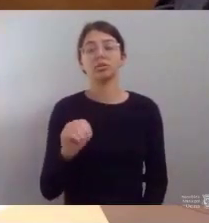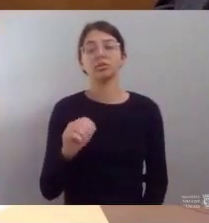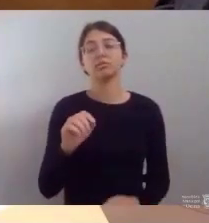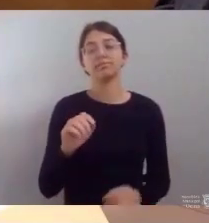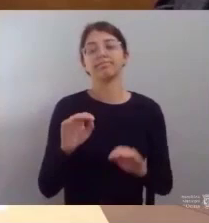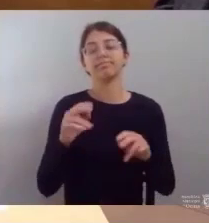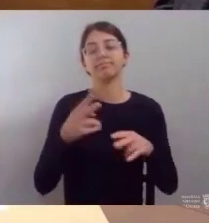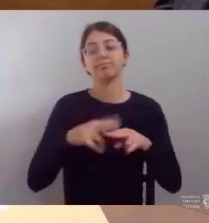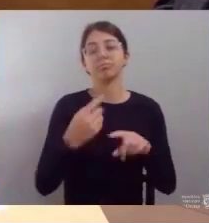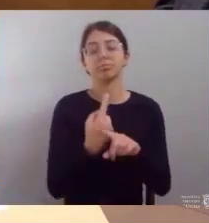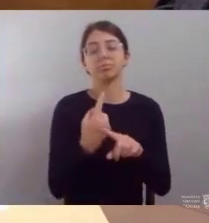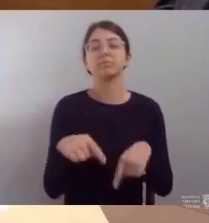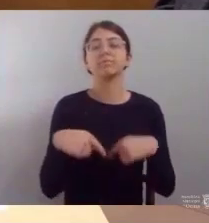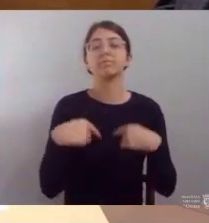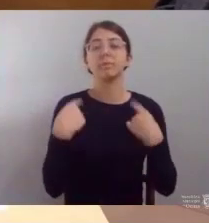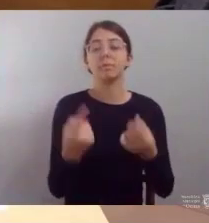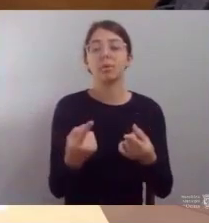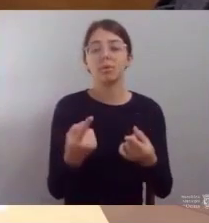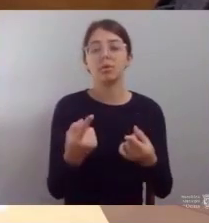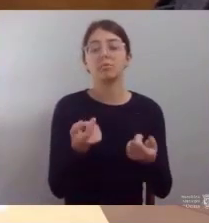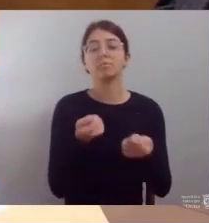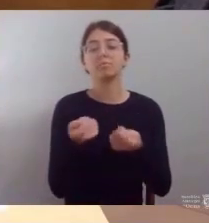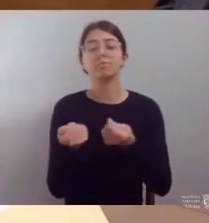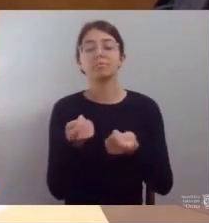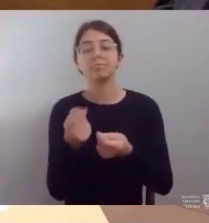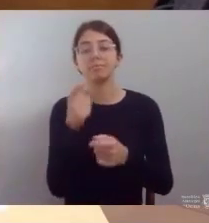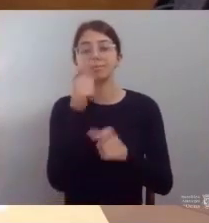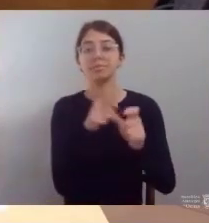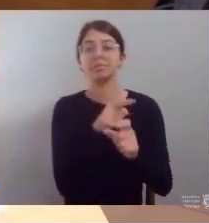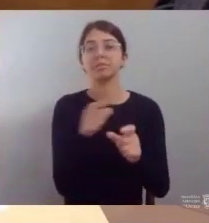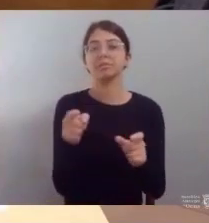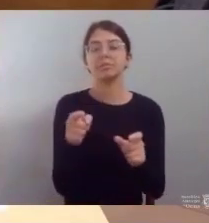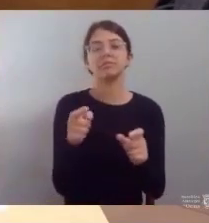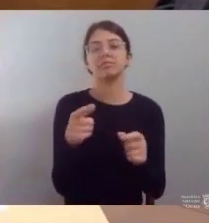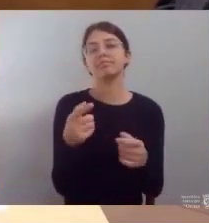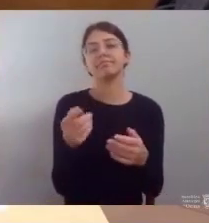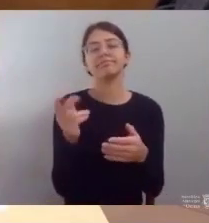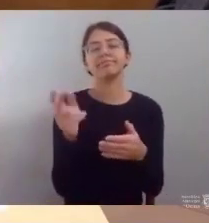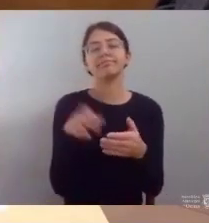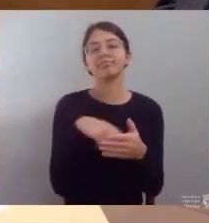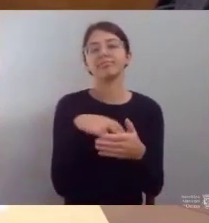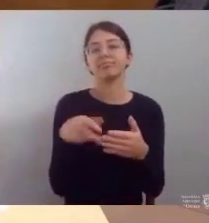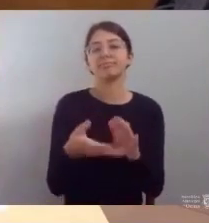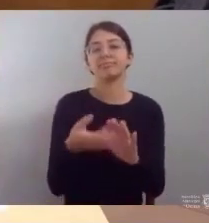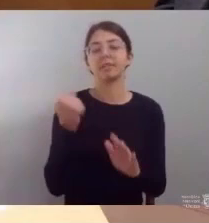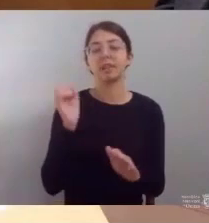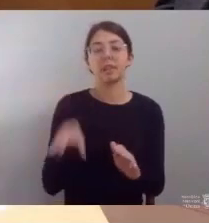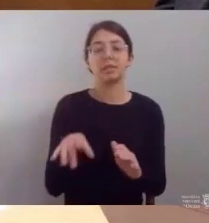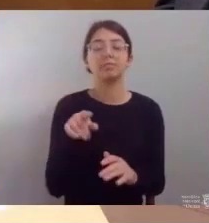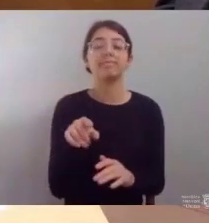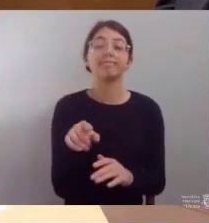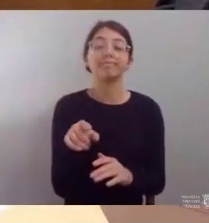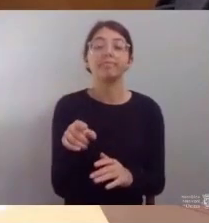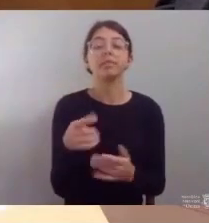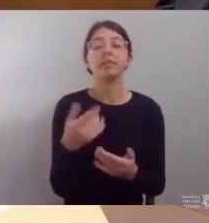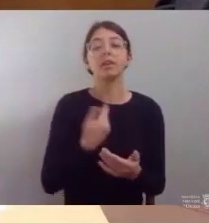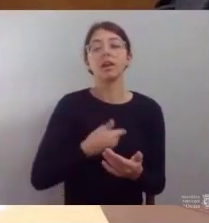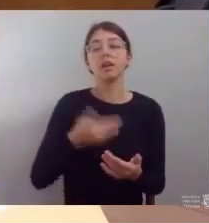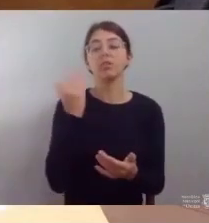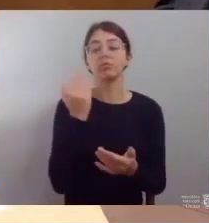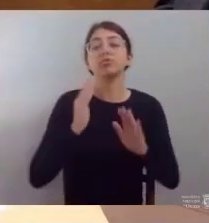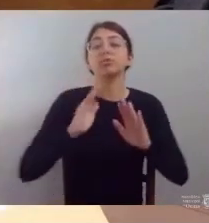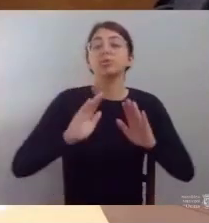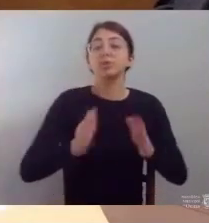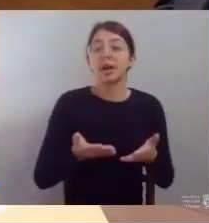não é hoje que há uma preocupação em relação à linha de Cascais. Já havia nessa altura, e a verdade é que os